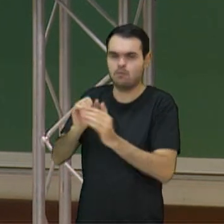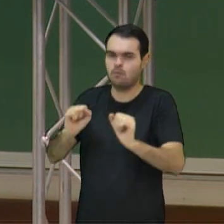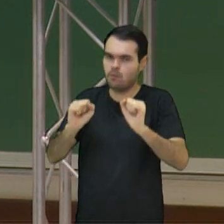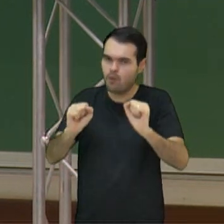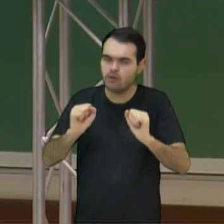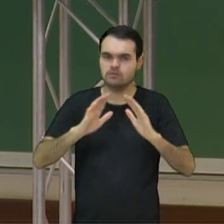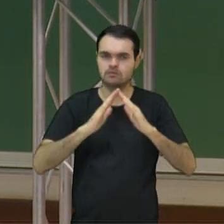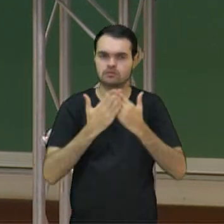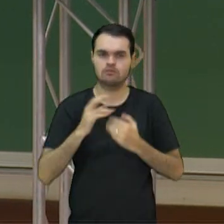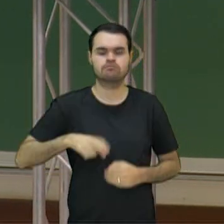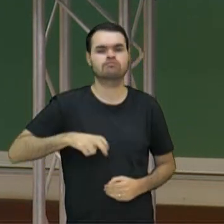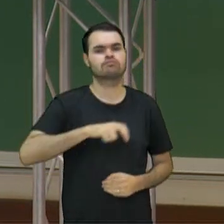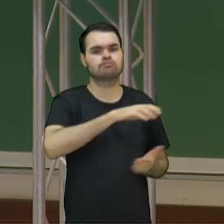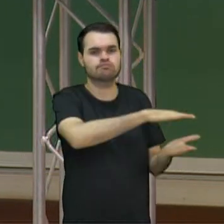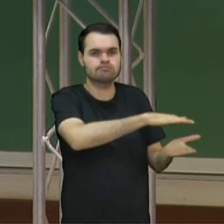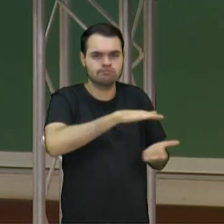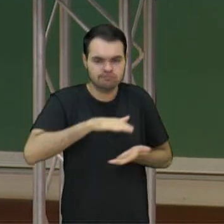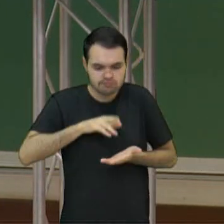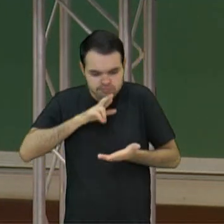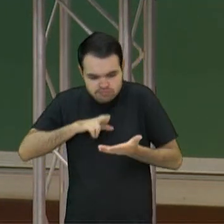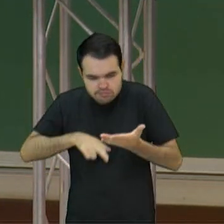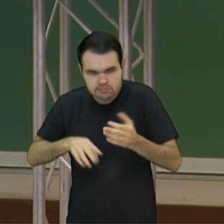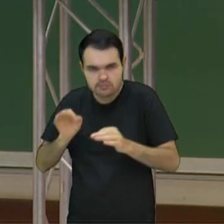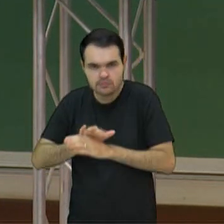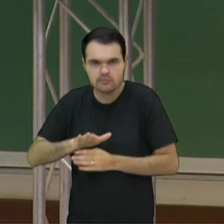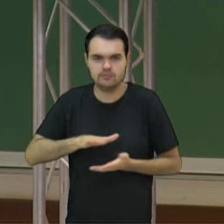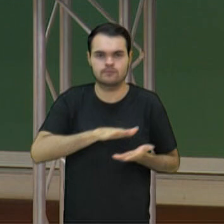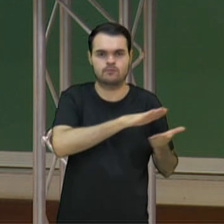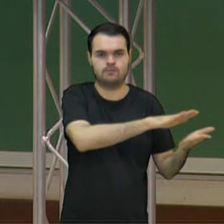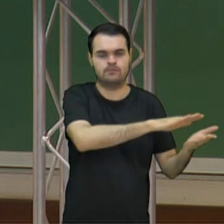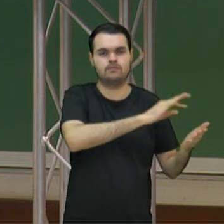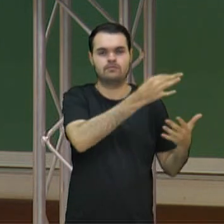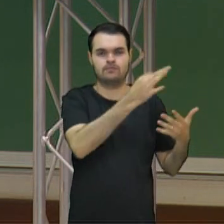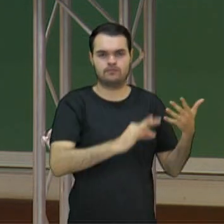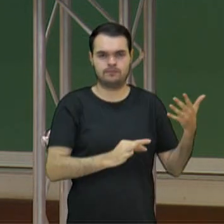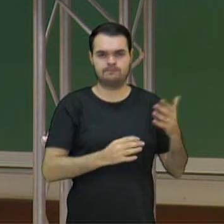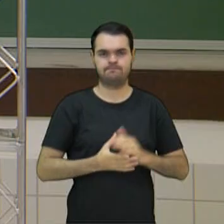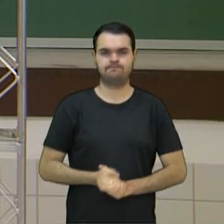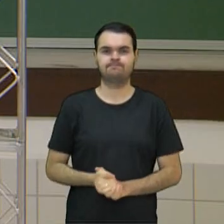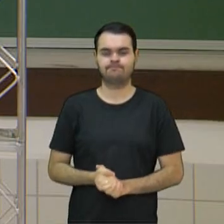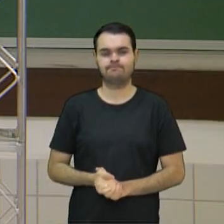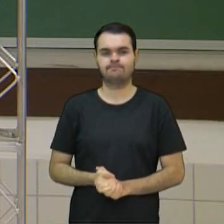poderão retirar no colégio e posteriormente devolver, né, para a correção.